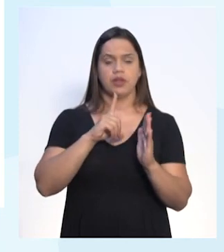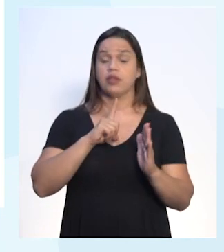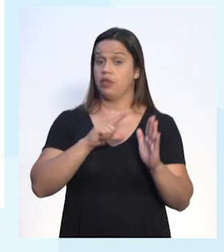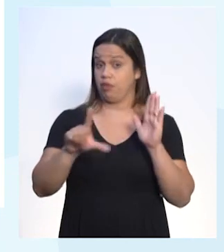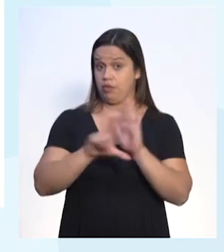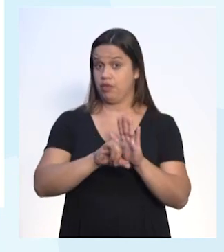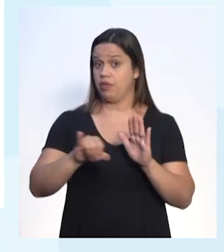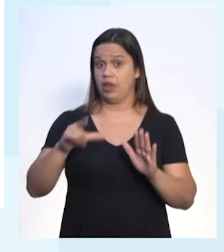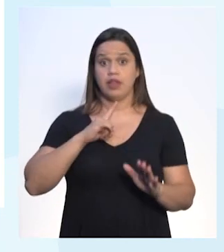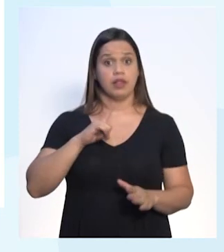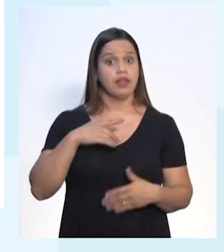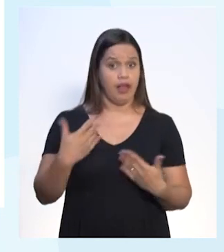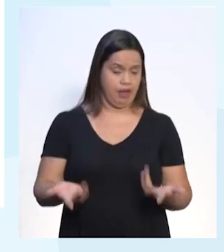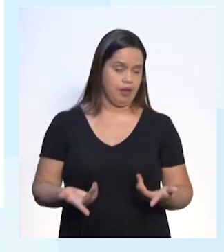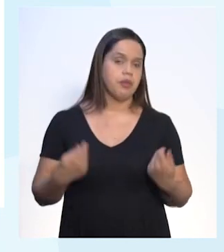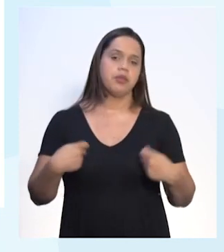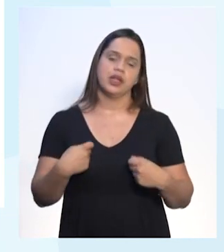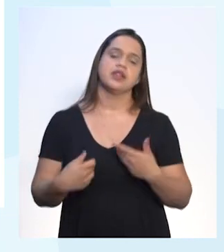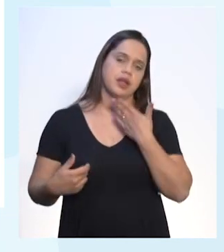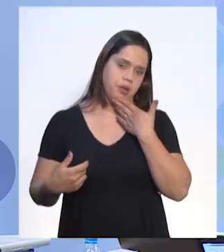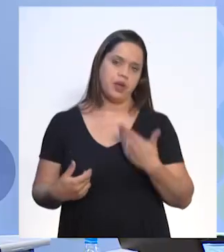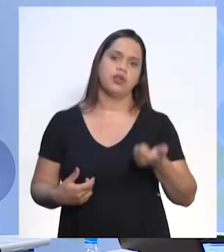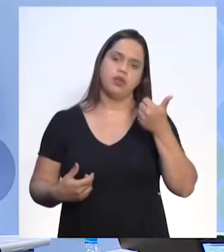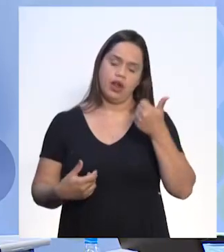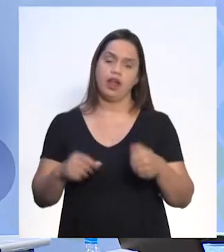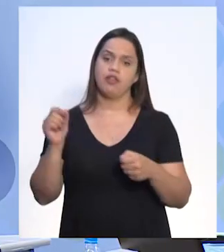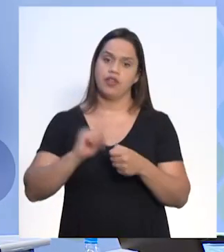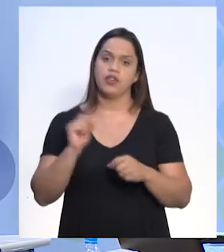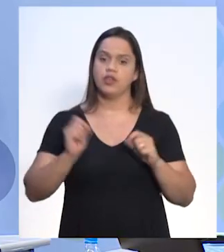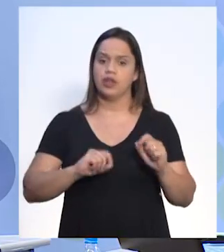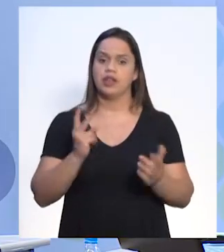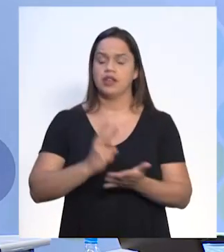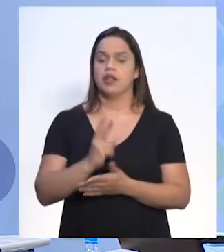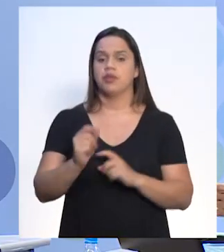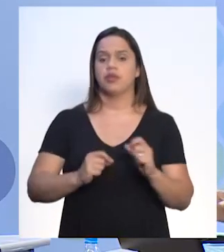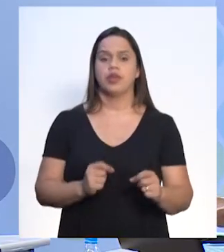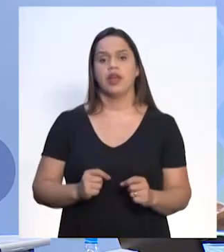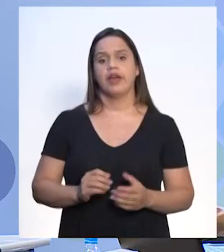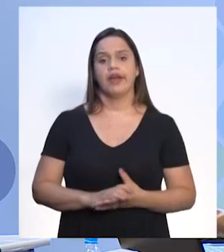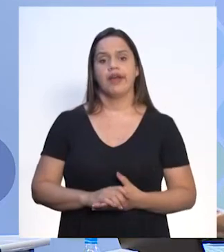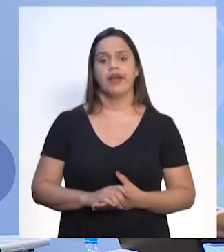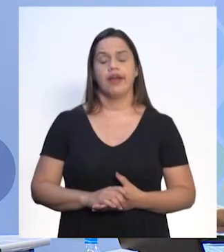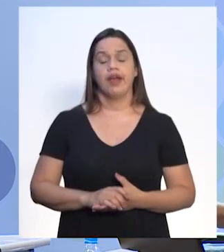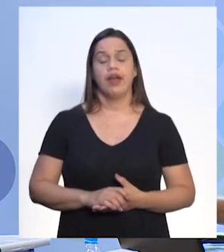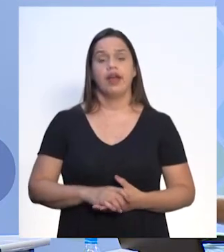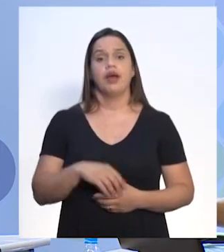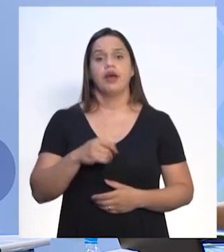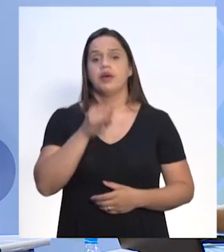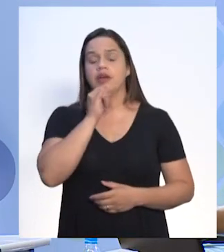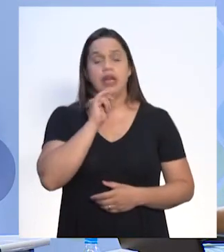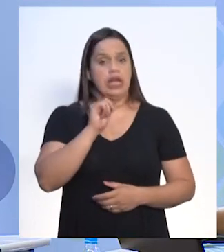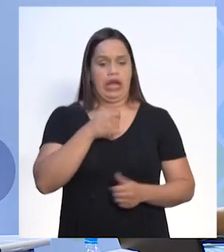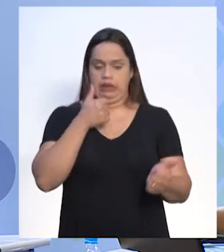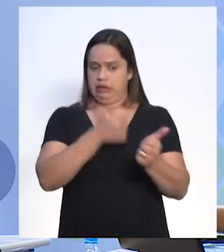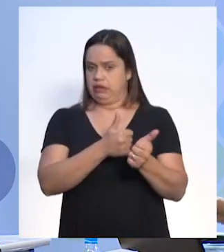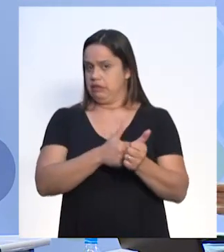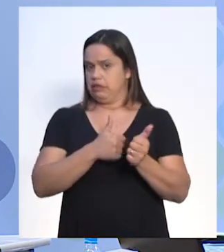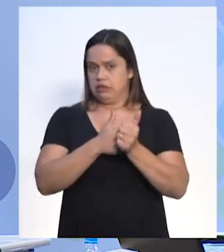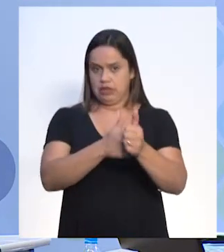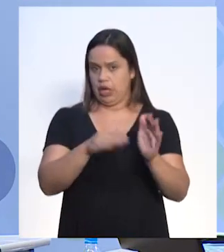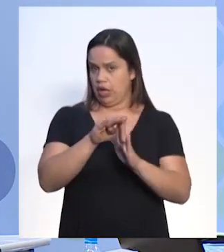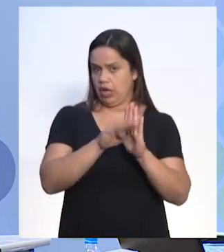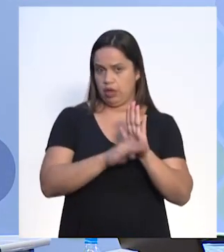né, tem que, lógico, aprimorar e sempre fazer aquele, né, efeito de, né, quem não estiver seguindo as ordens e ter a